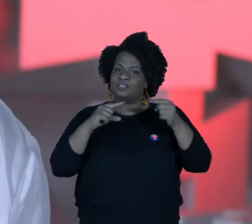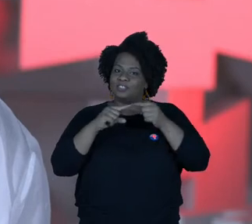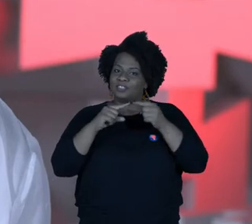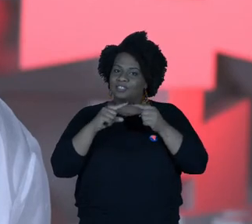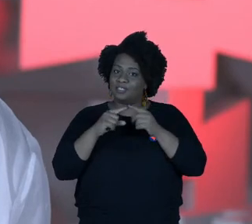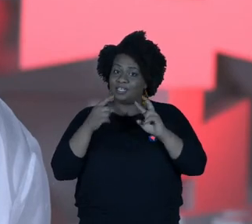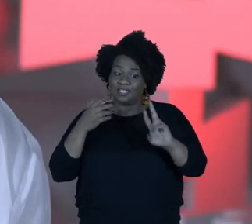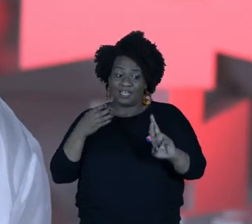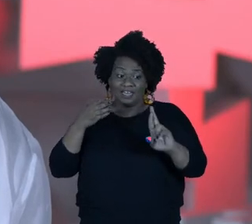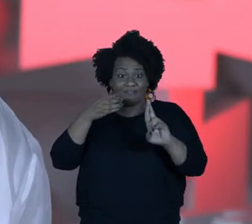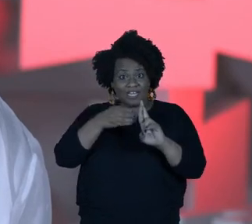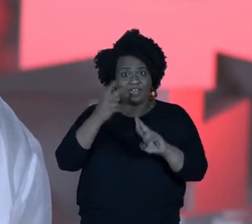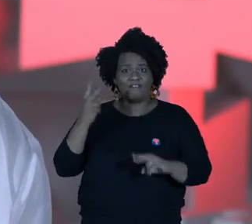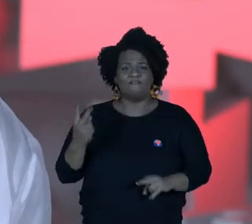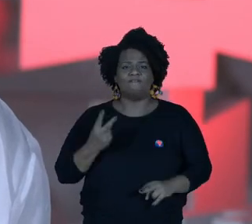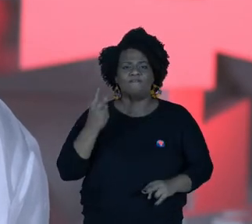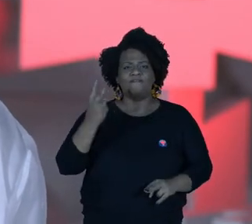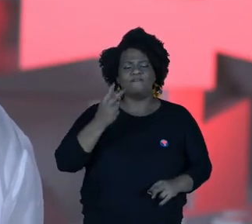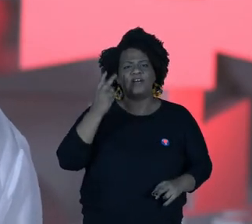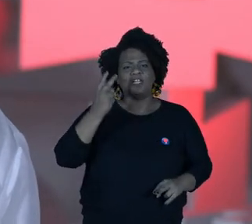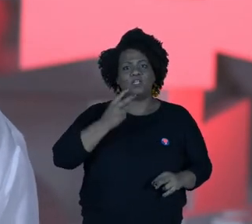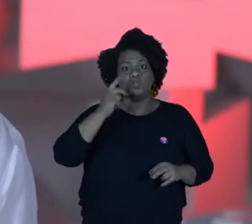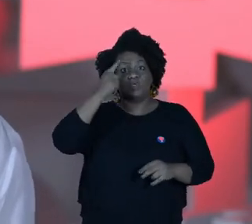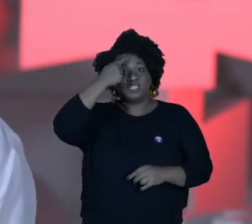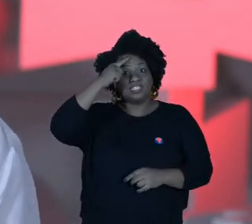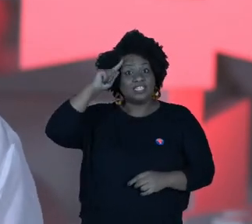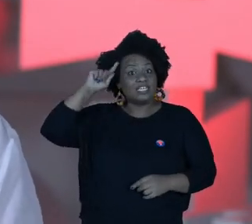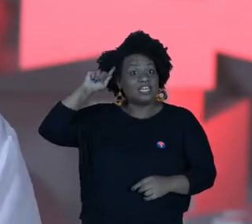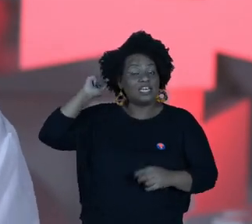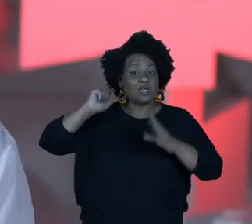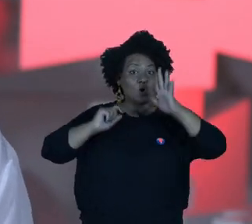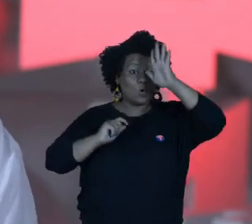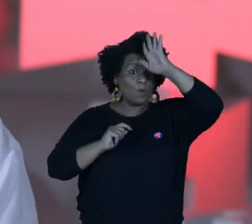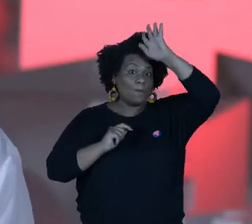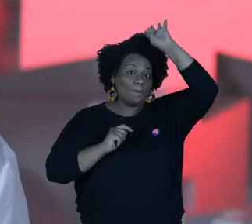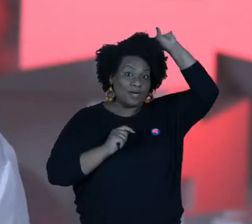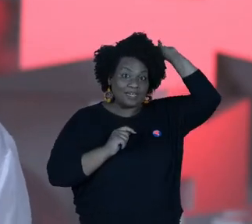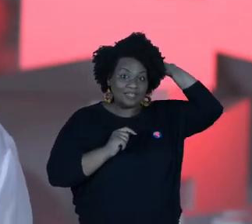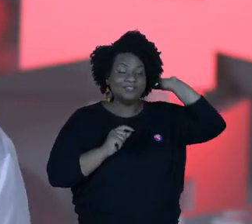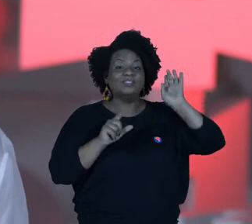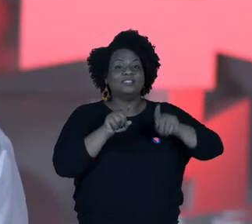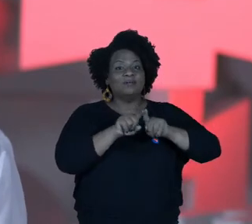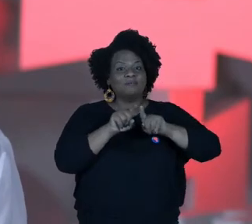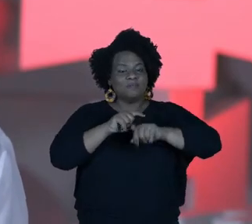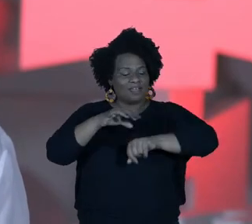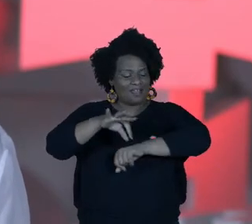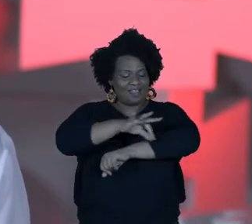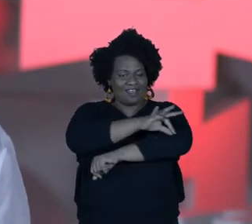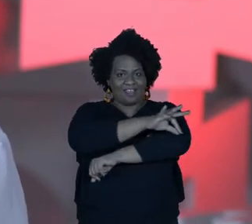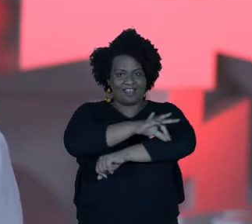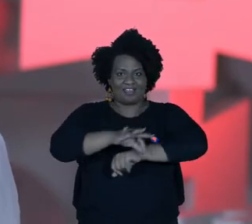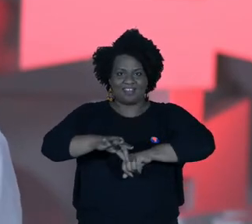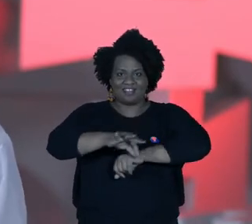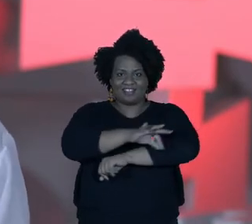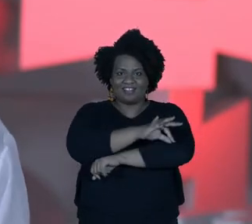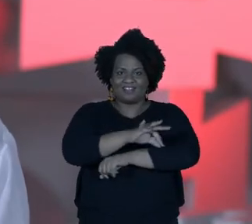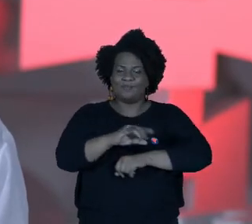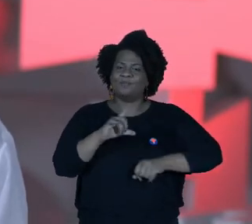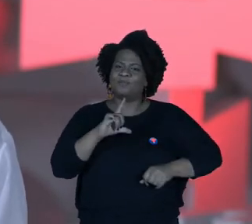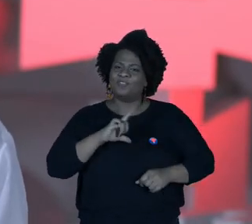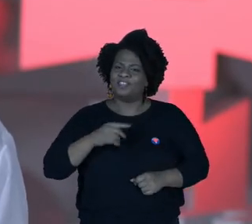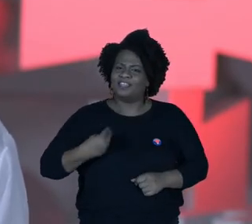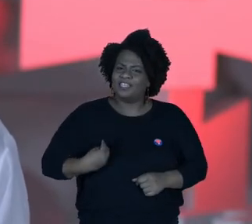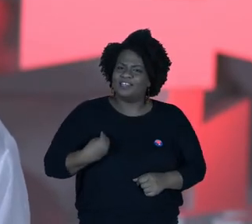referência aos valores gregos romanos aqui na decoração e na arquitetura, e a existência